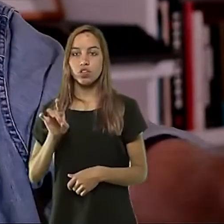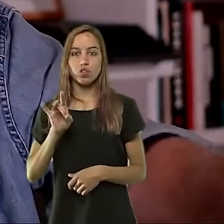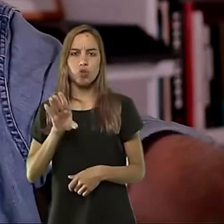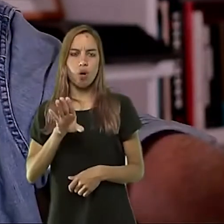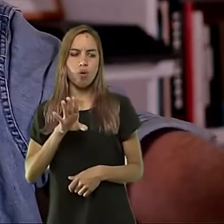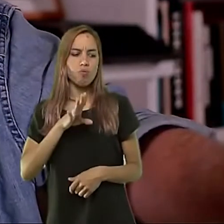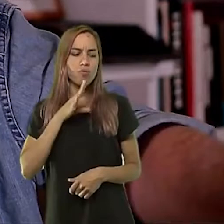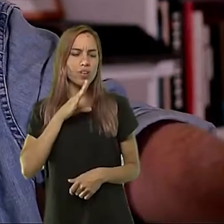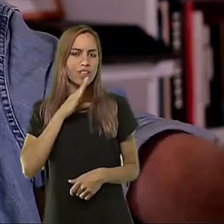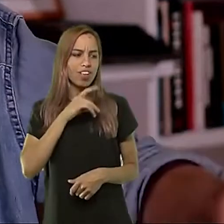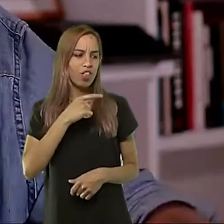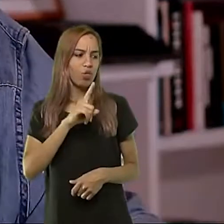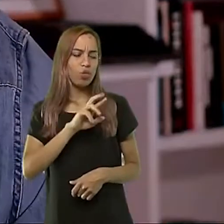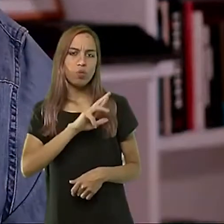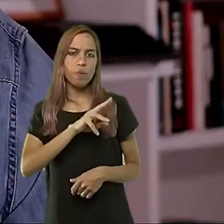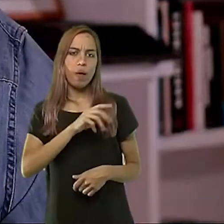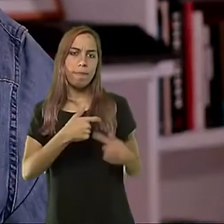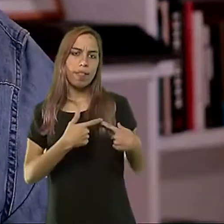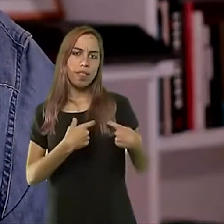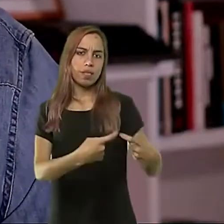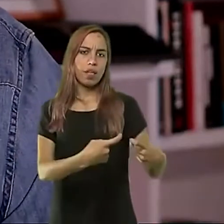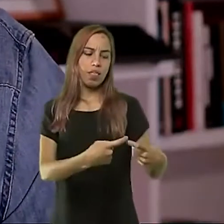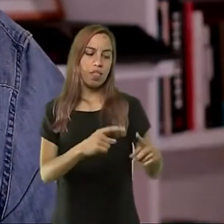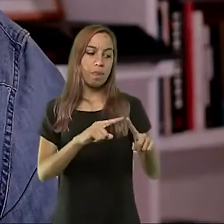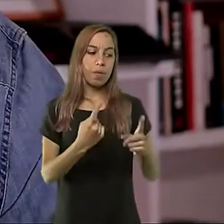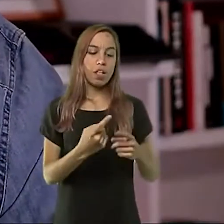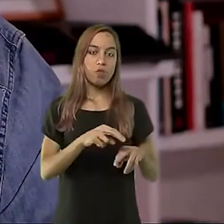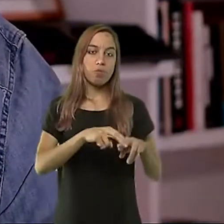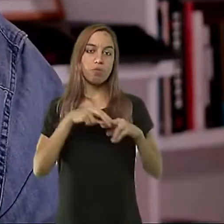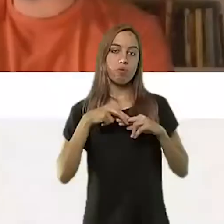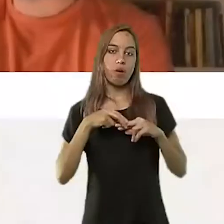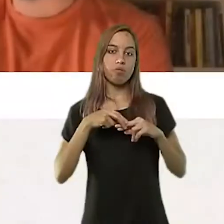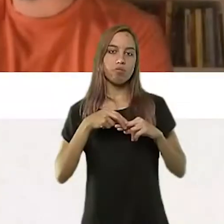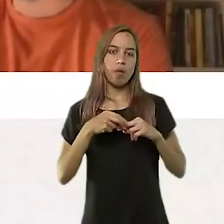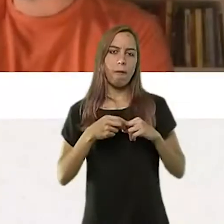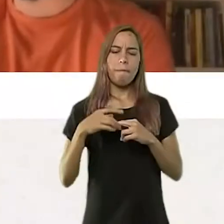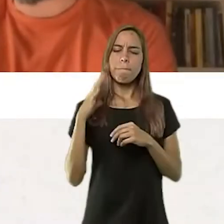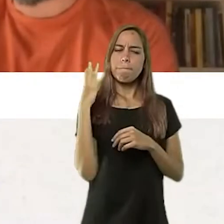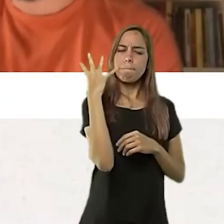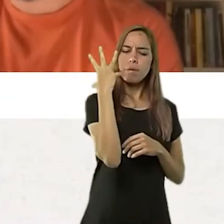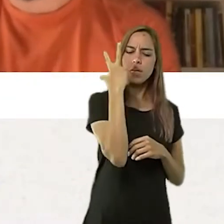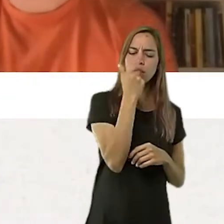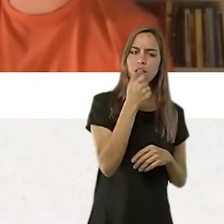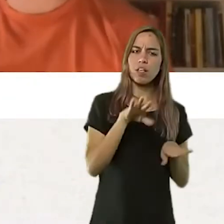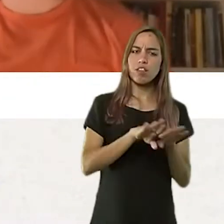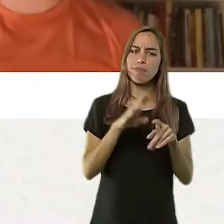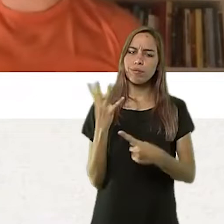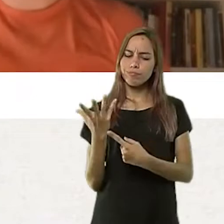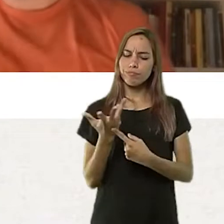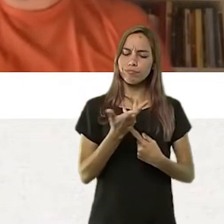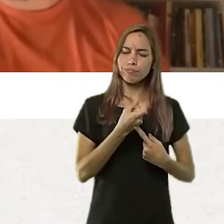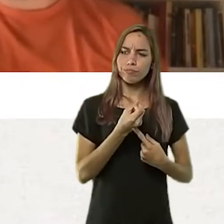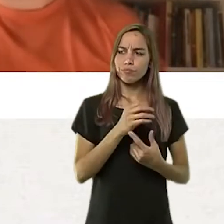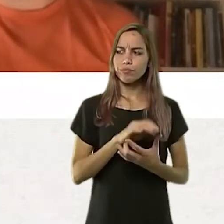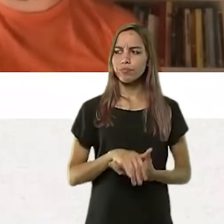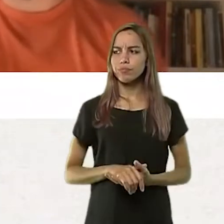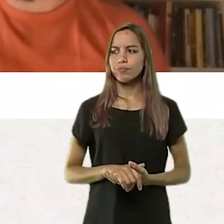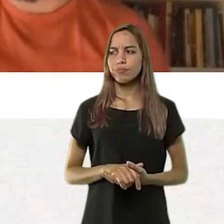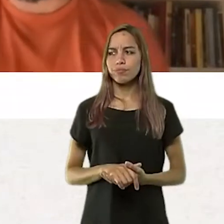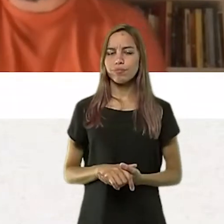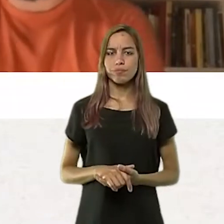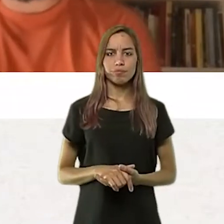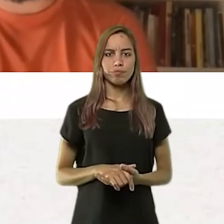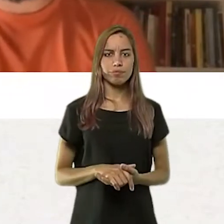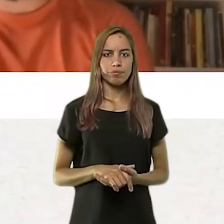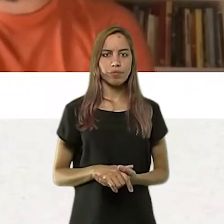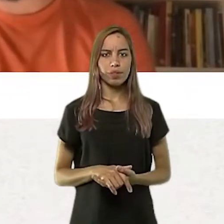não pelas guerras, mas pela elegância e importância das suas artes. O que o Afonso falou. O Léo Cunha manda